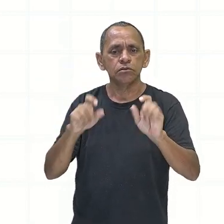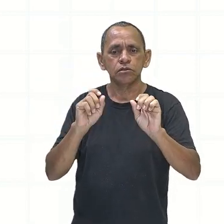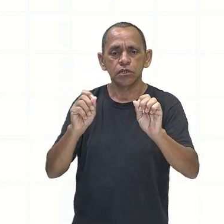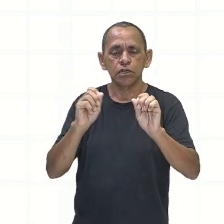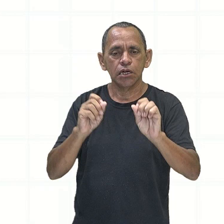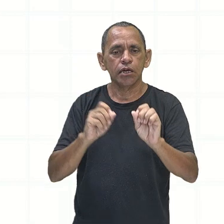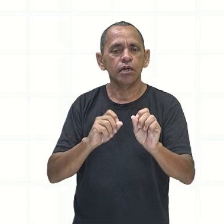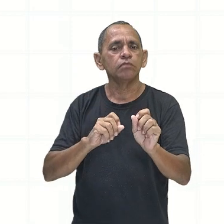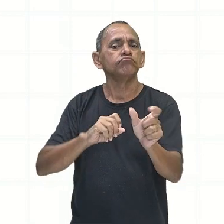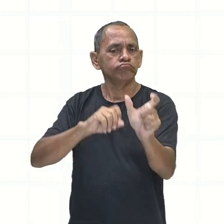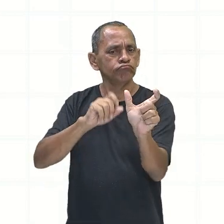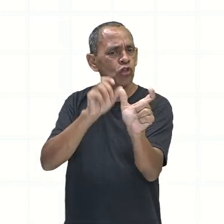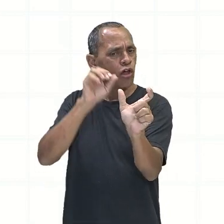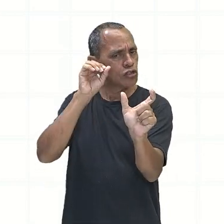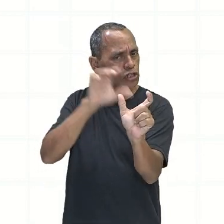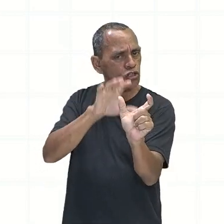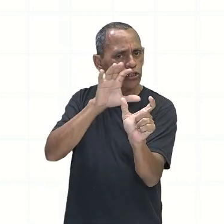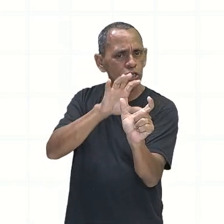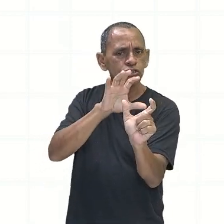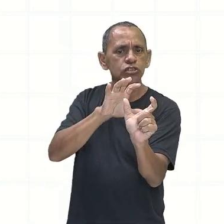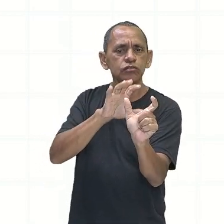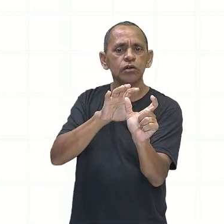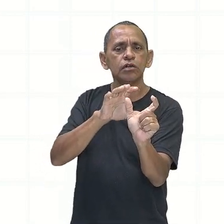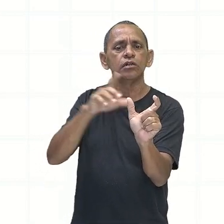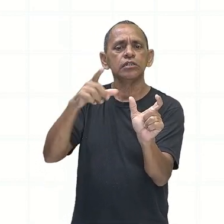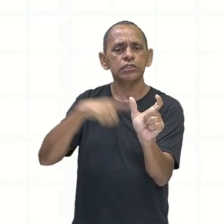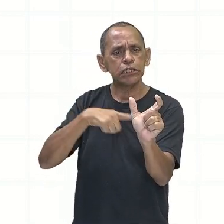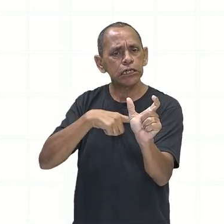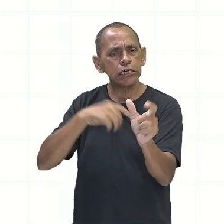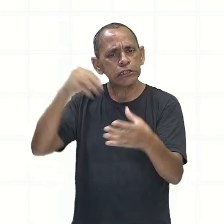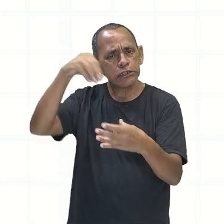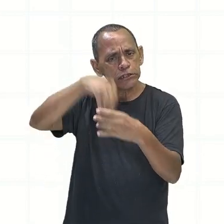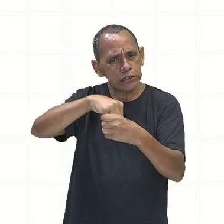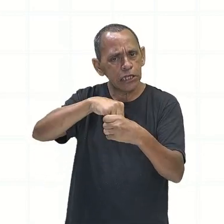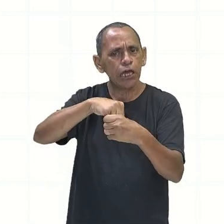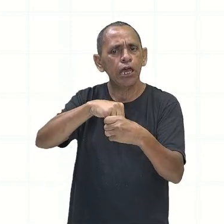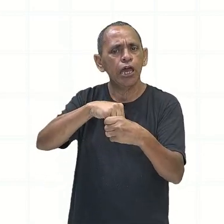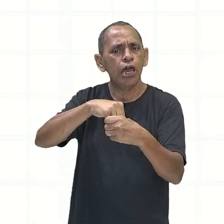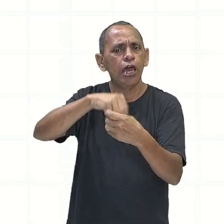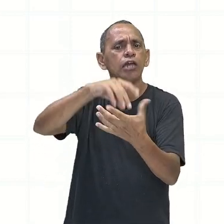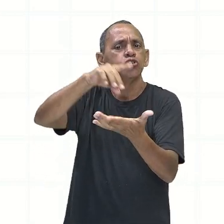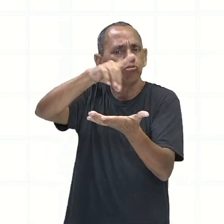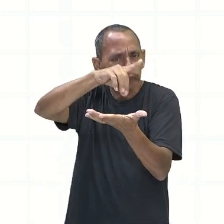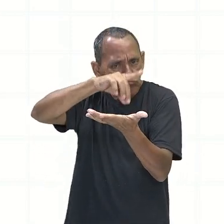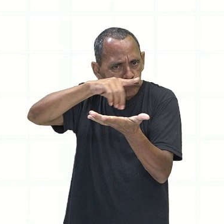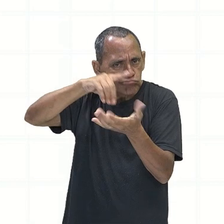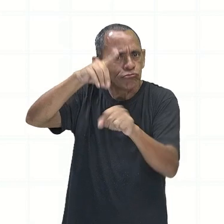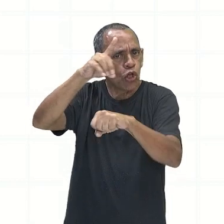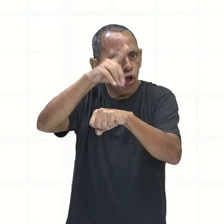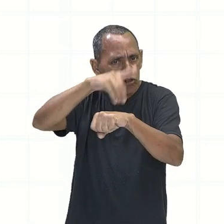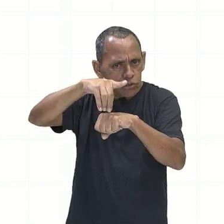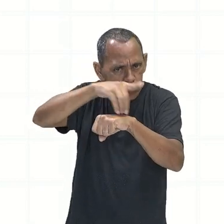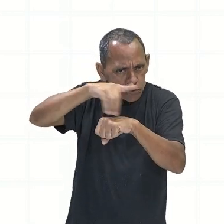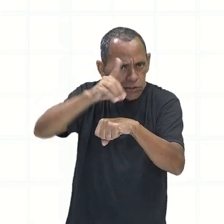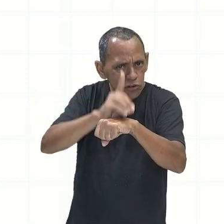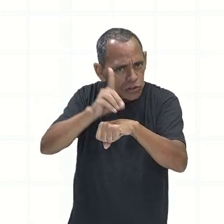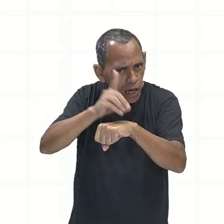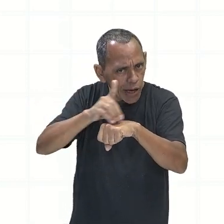lá nos dicionários. Vai estar presente também nas mensagens do WhatsApp, que são as